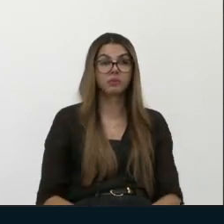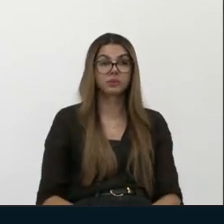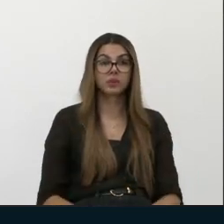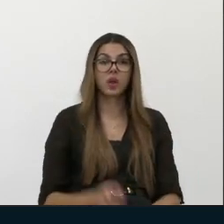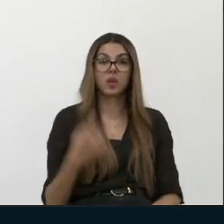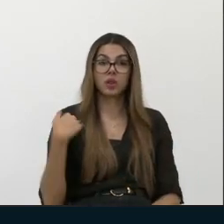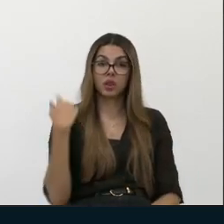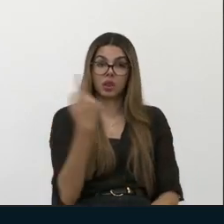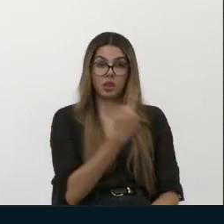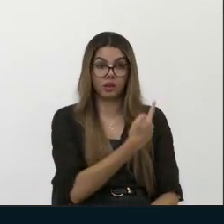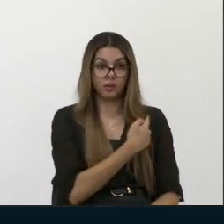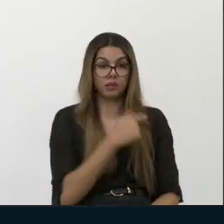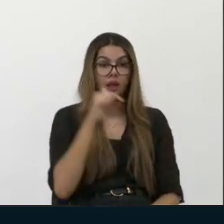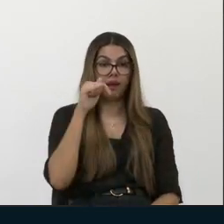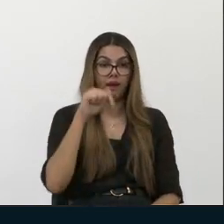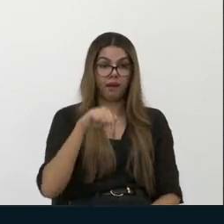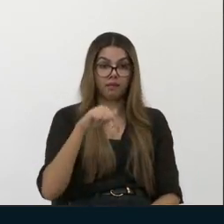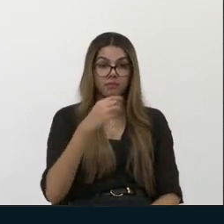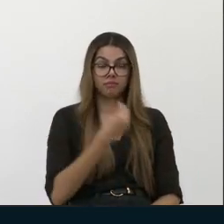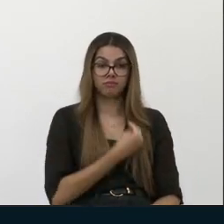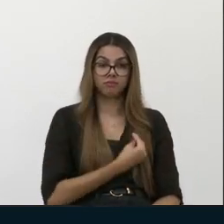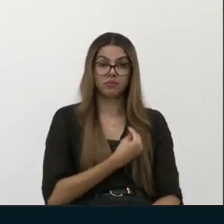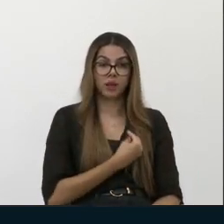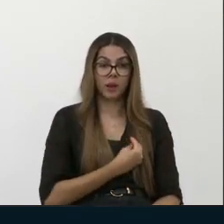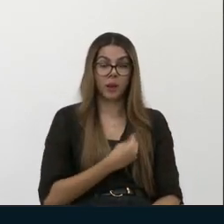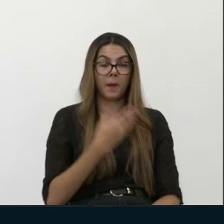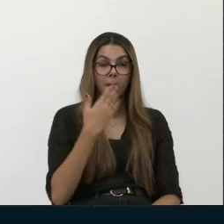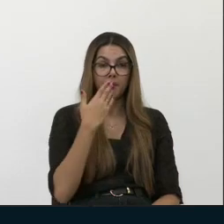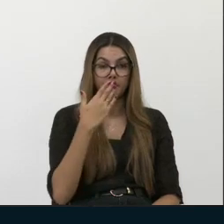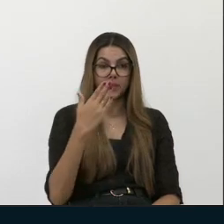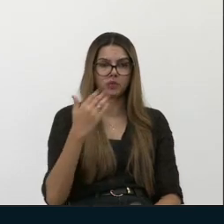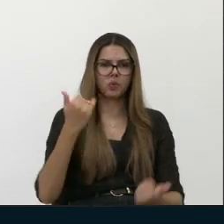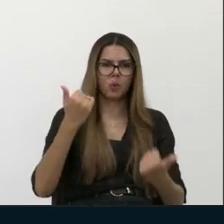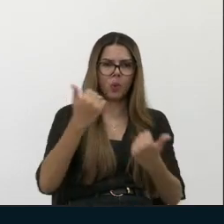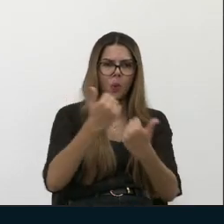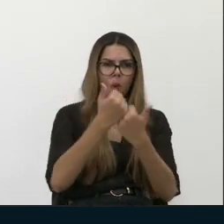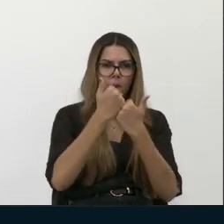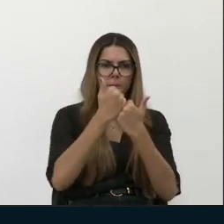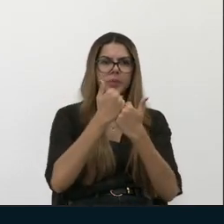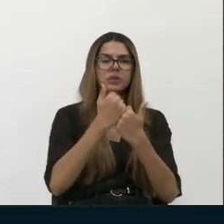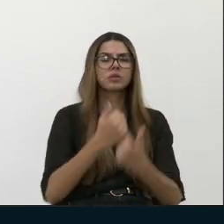aqui nessa casa, neste momento, pedindo apoio aos senhores vereadores